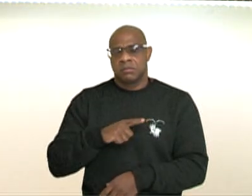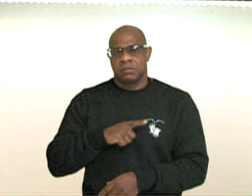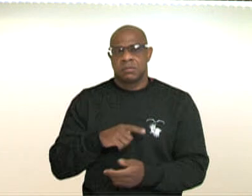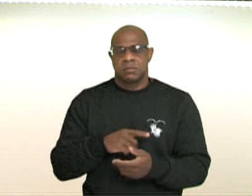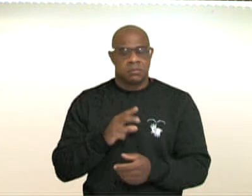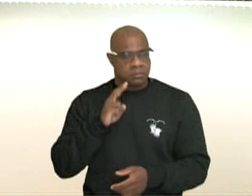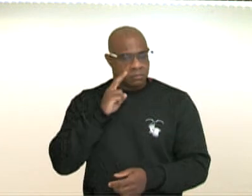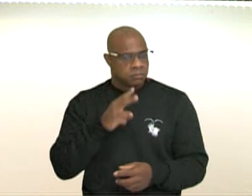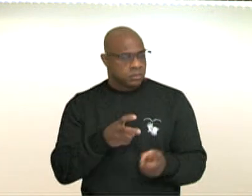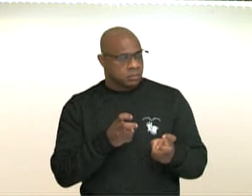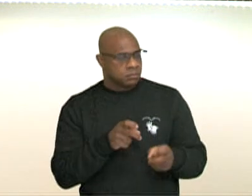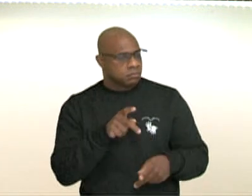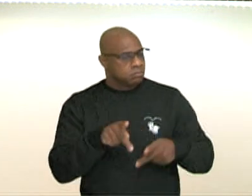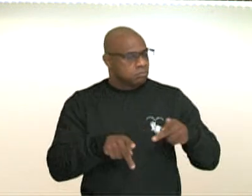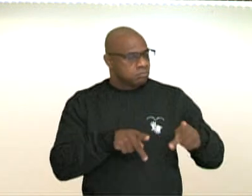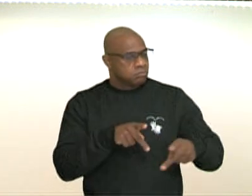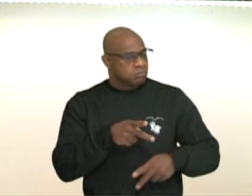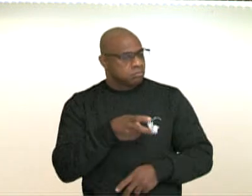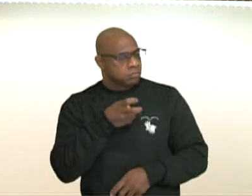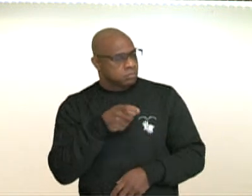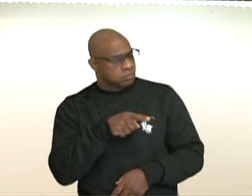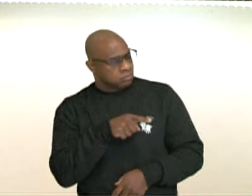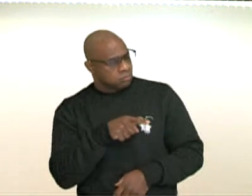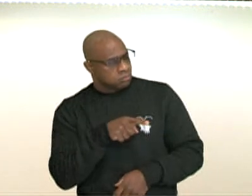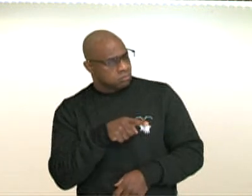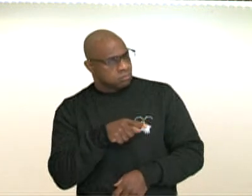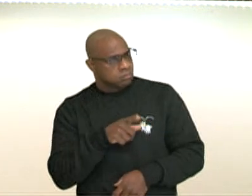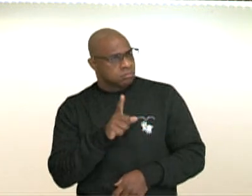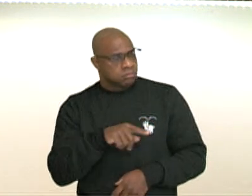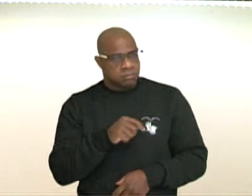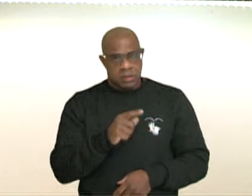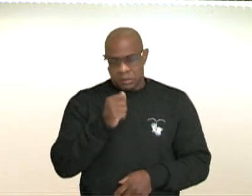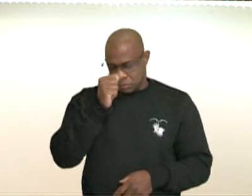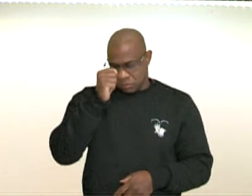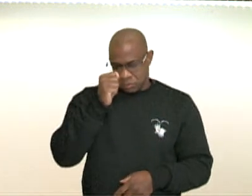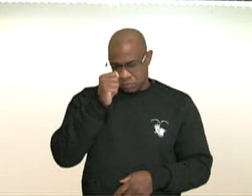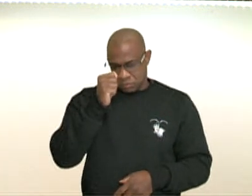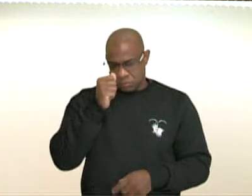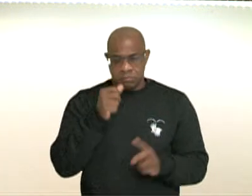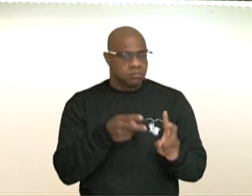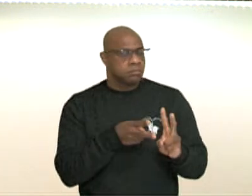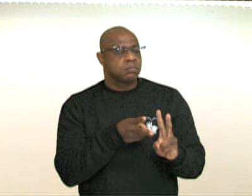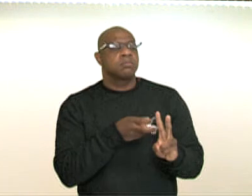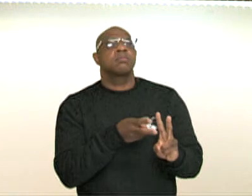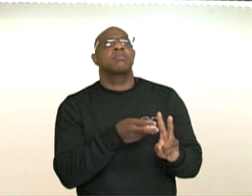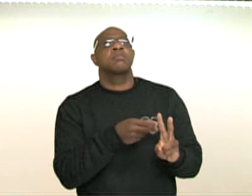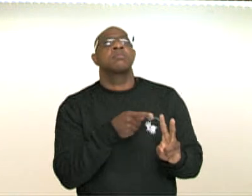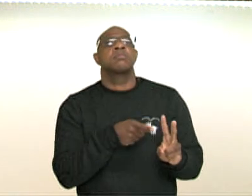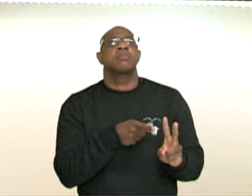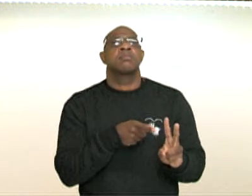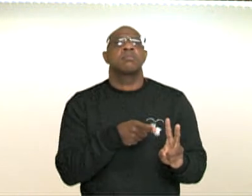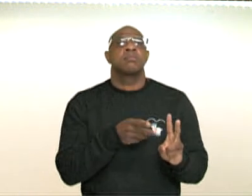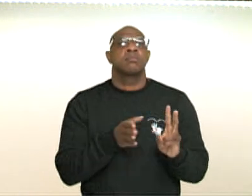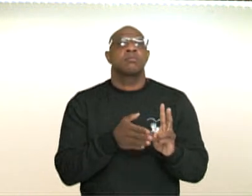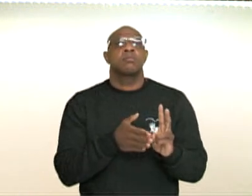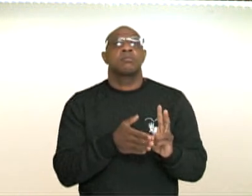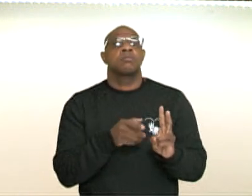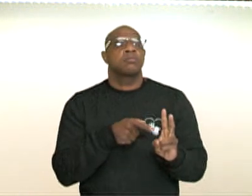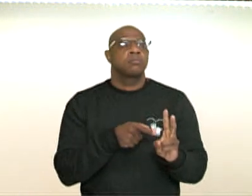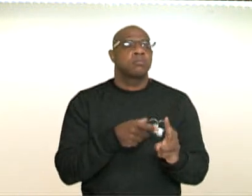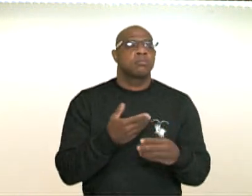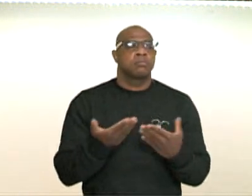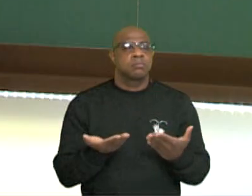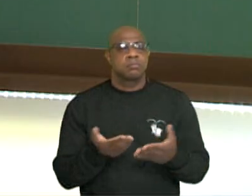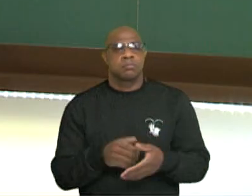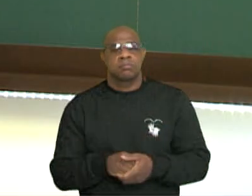a população moradora das terras, falou que, esses daí são índios, porque nós estamos nas Índias. Mas não era as